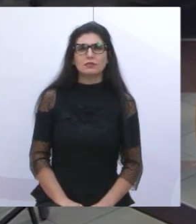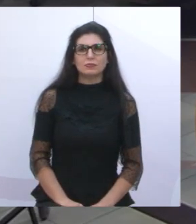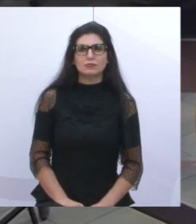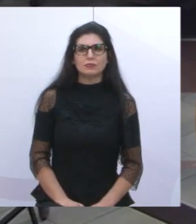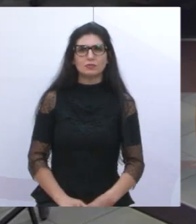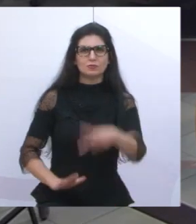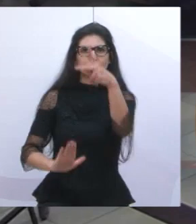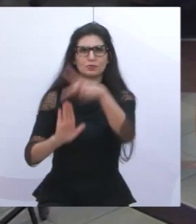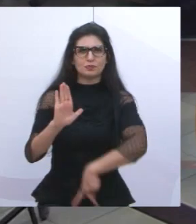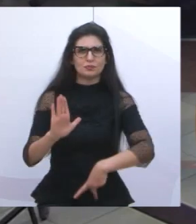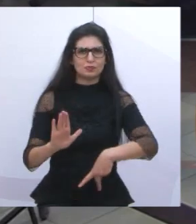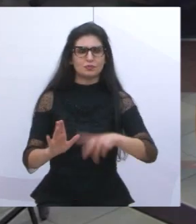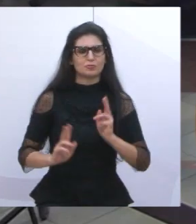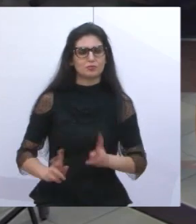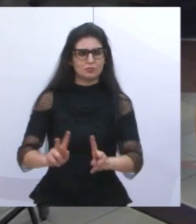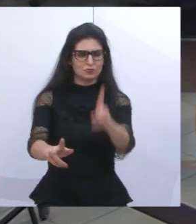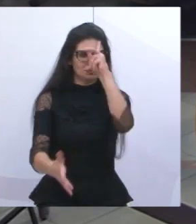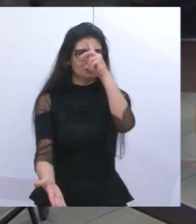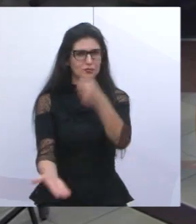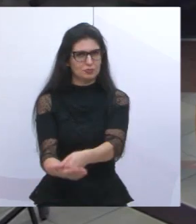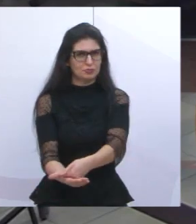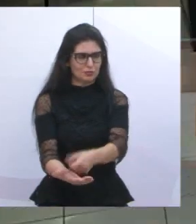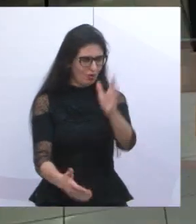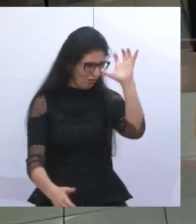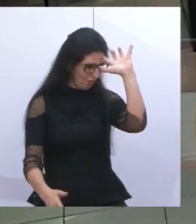O projeto está em discussão.